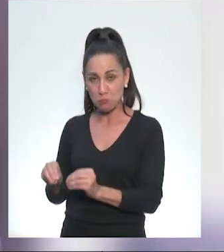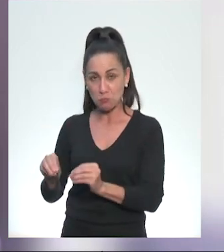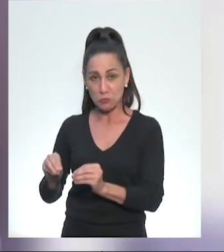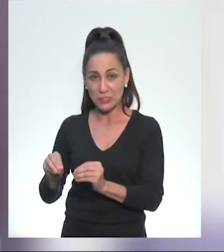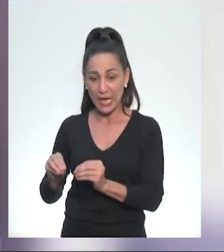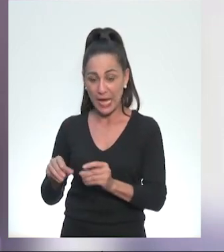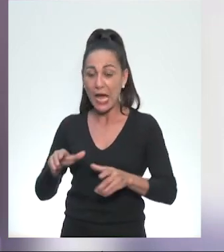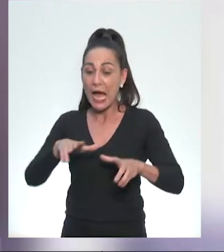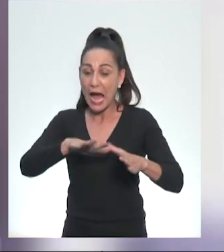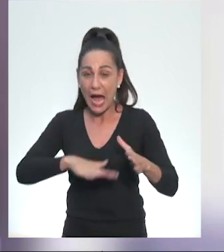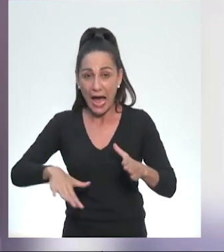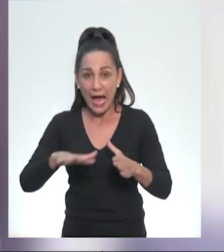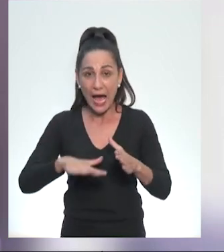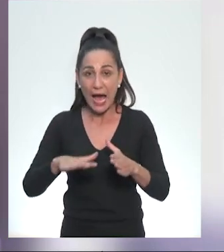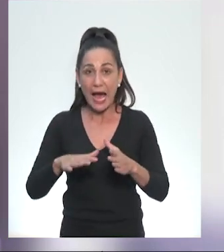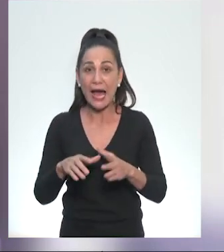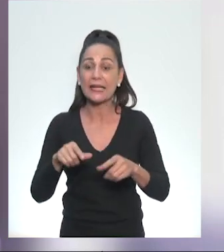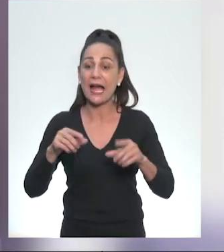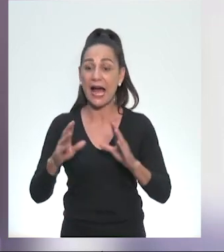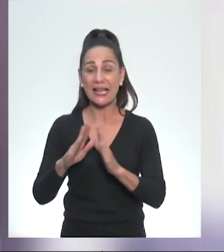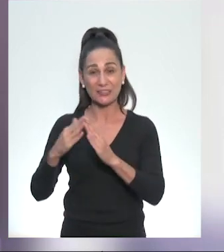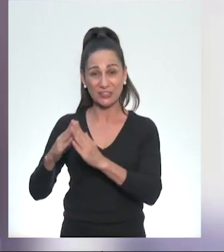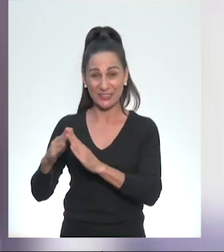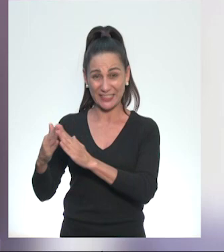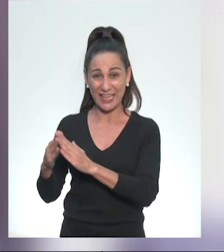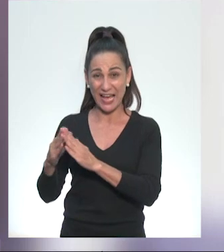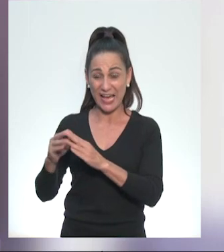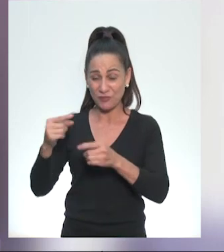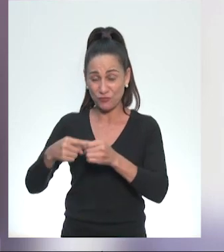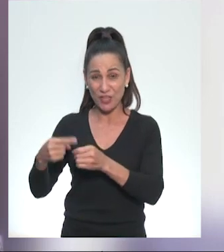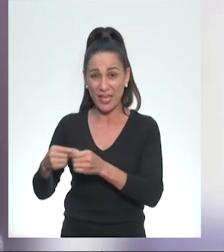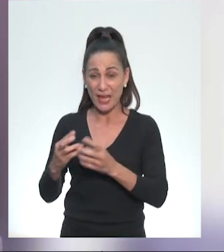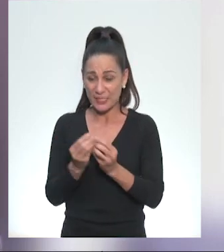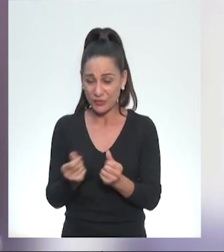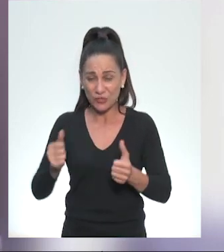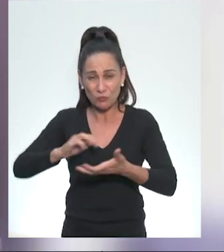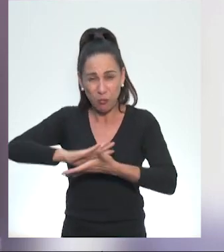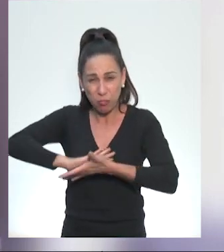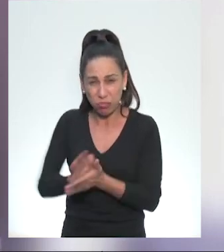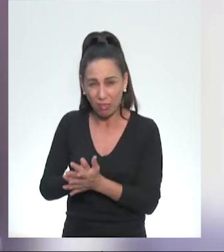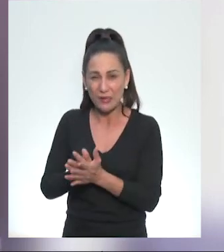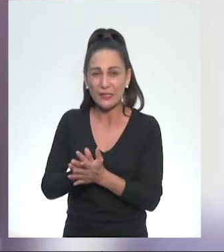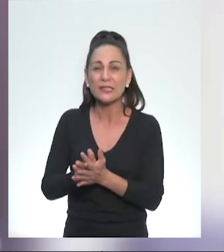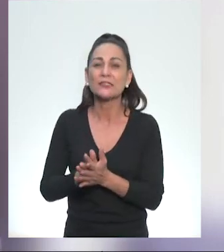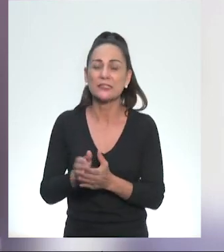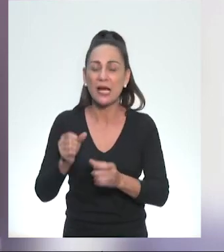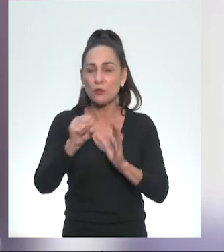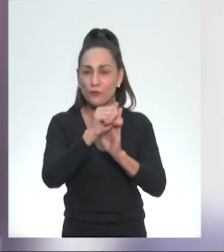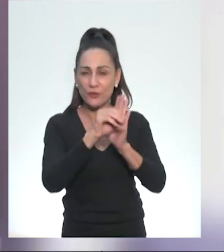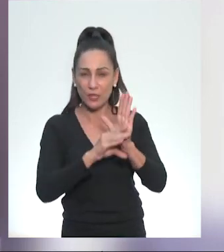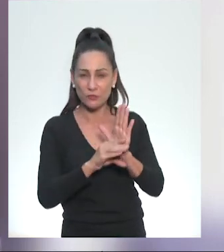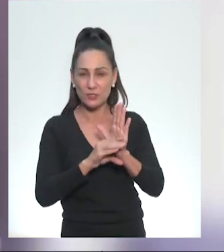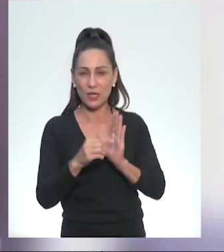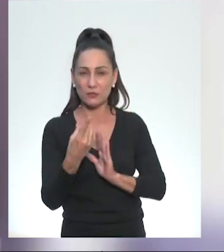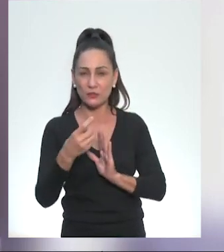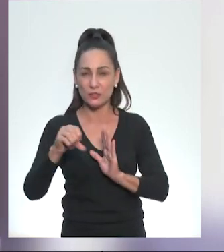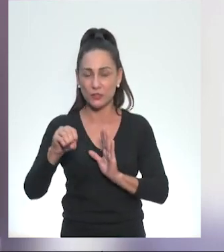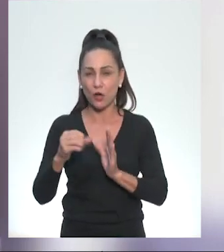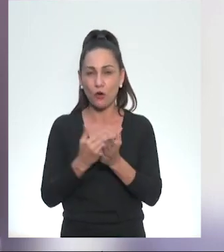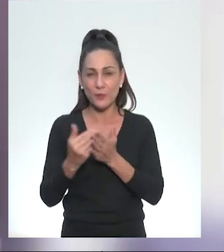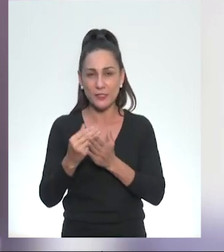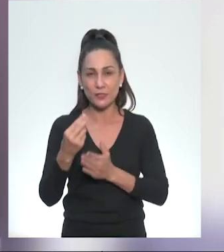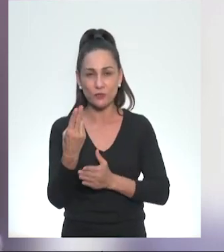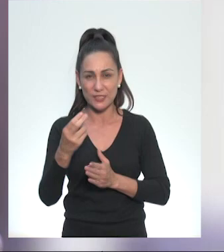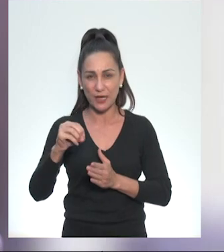a cidade de Benin, ela é destruída e saqueada pelos ingleses. A gente tem no final do século XIX, comecinho do século